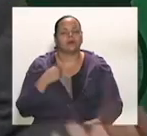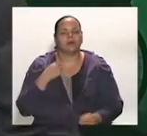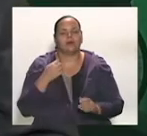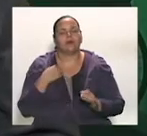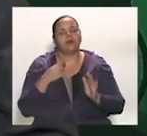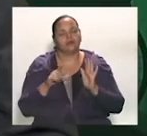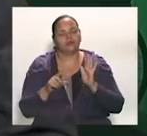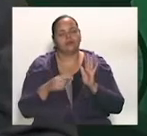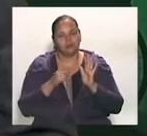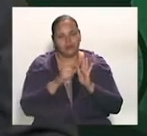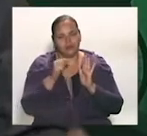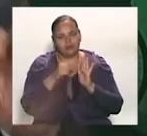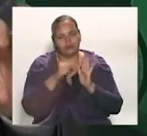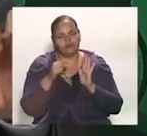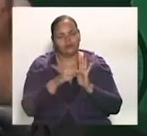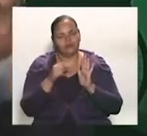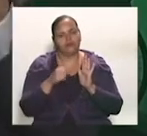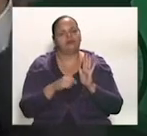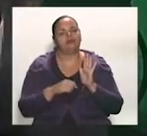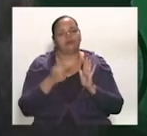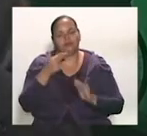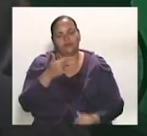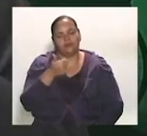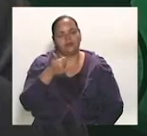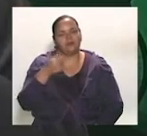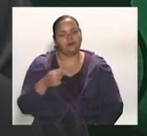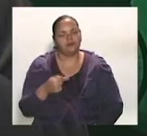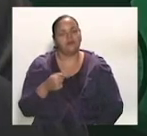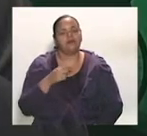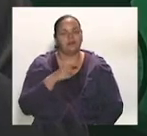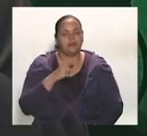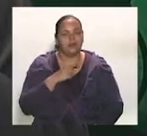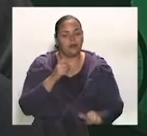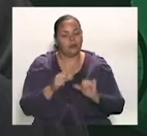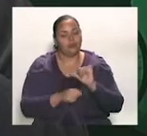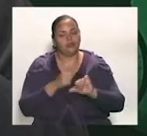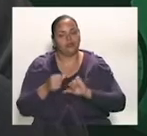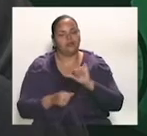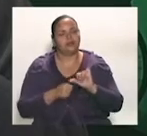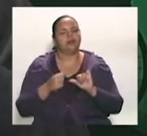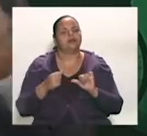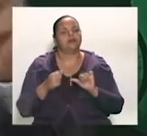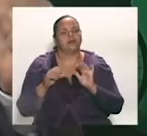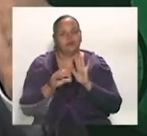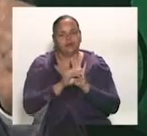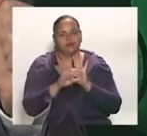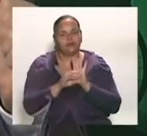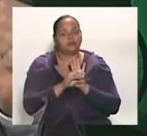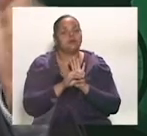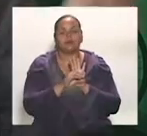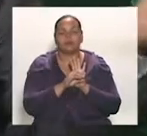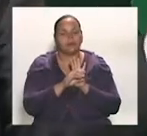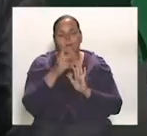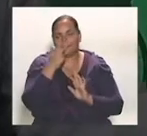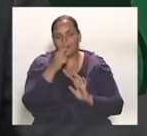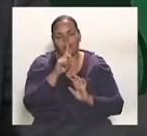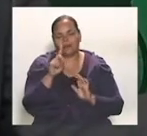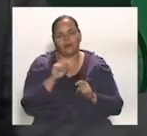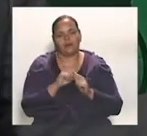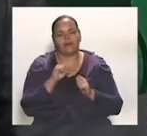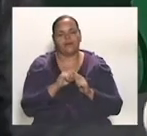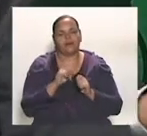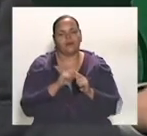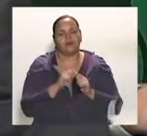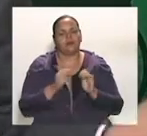julgar questões relacionadas ao esporte. Na medida que você tira uma competência da justiça desportiva, você está violando o artigo 217 que prevê a